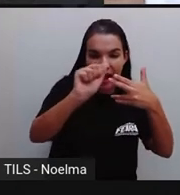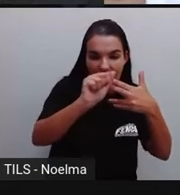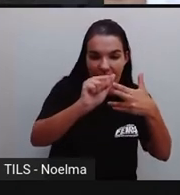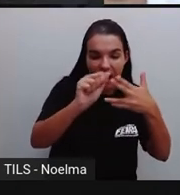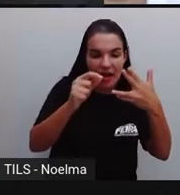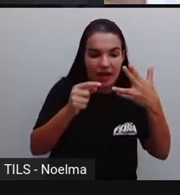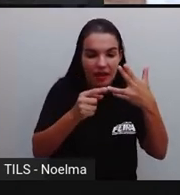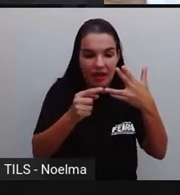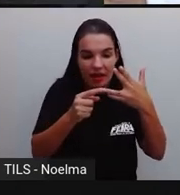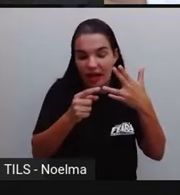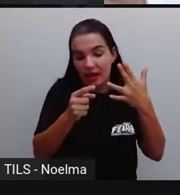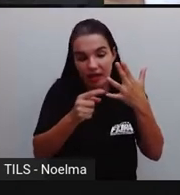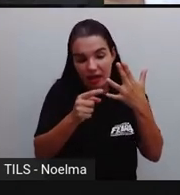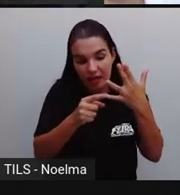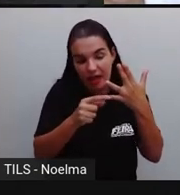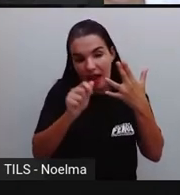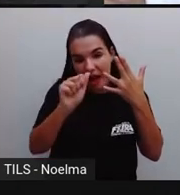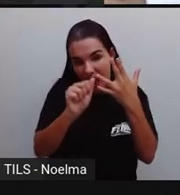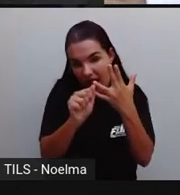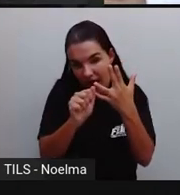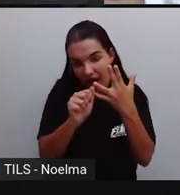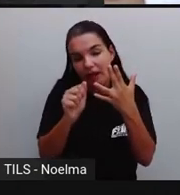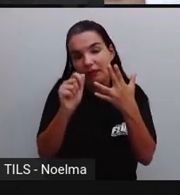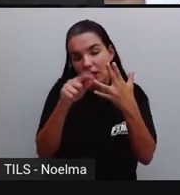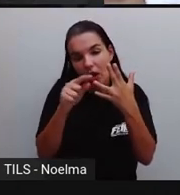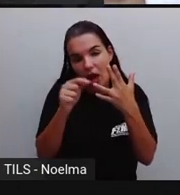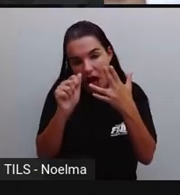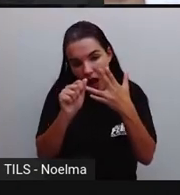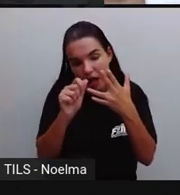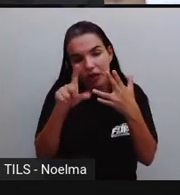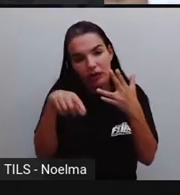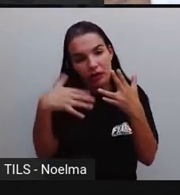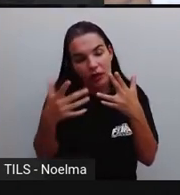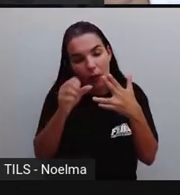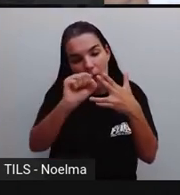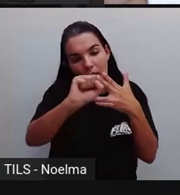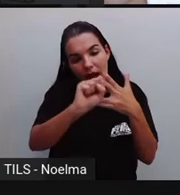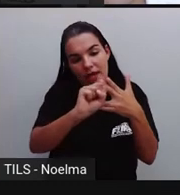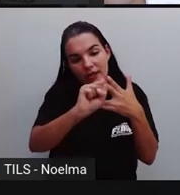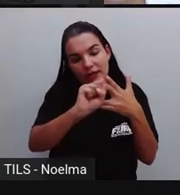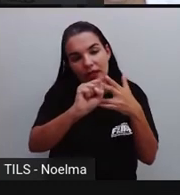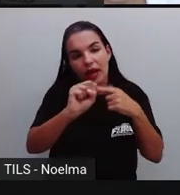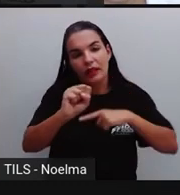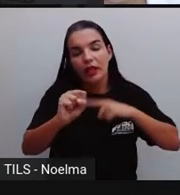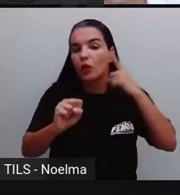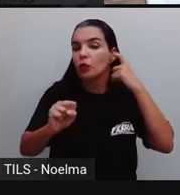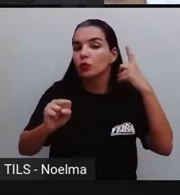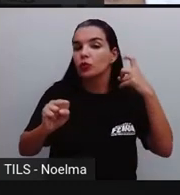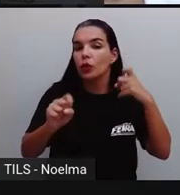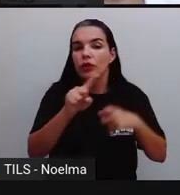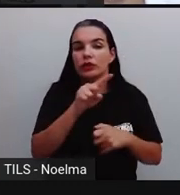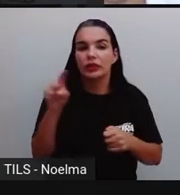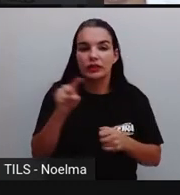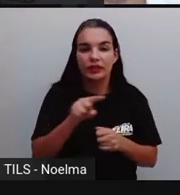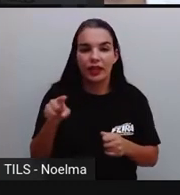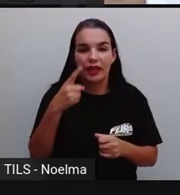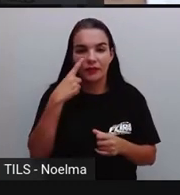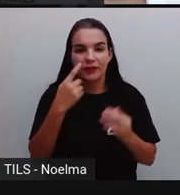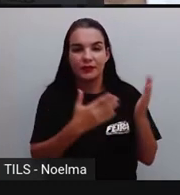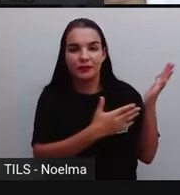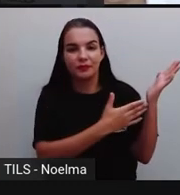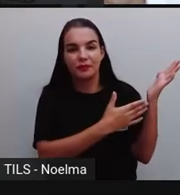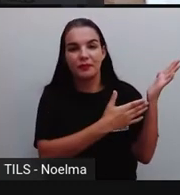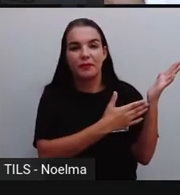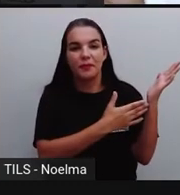dele e outra vogal depois, o si já não vai ter mais o som de si, ele tem um som de Z. Então, olha lá,